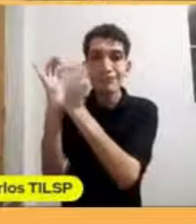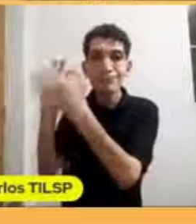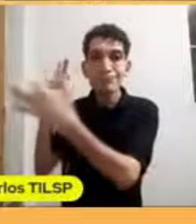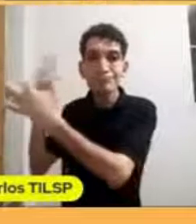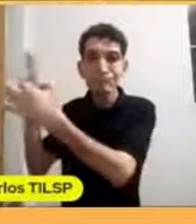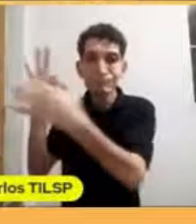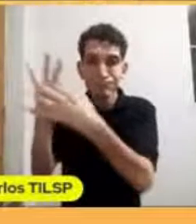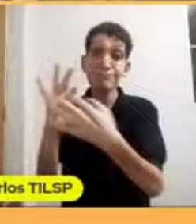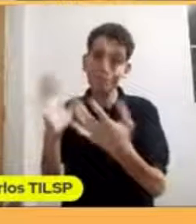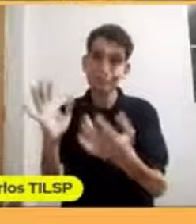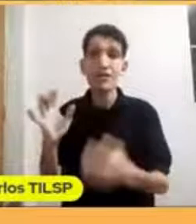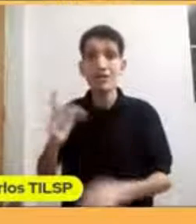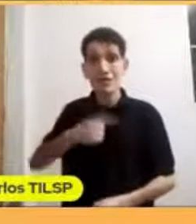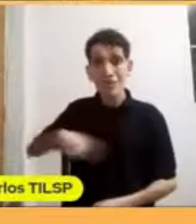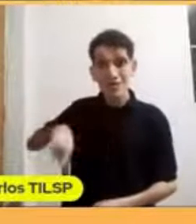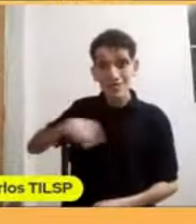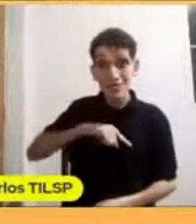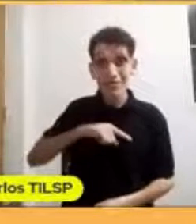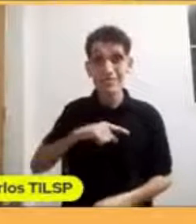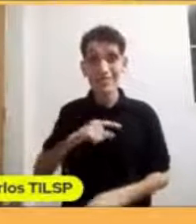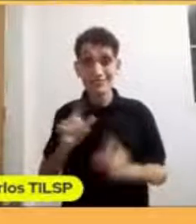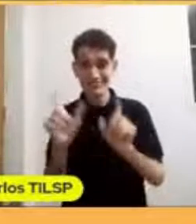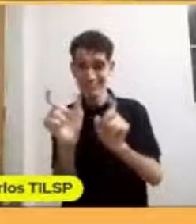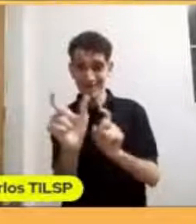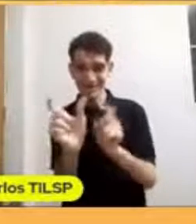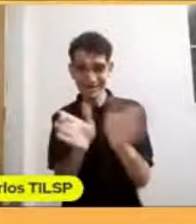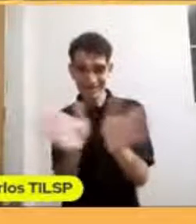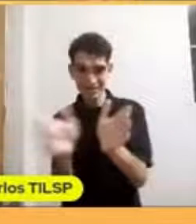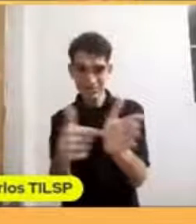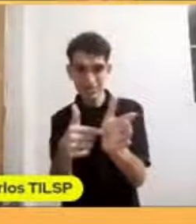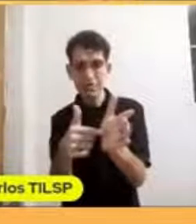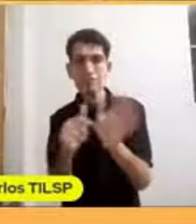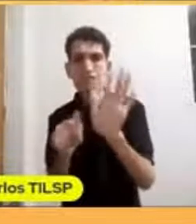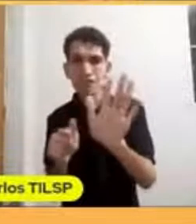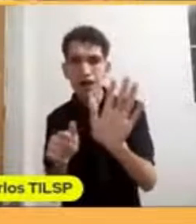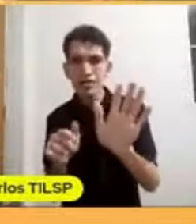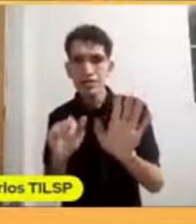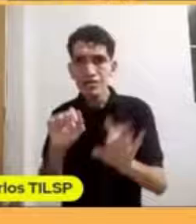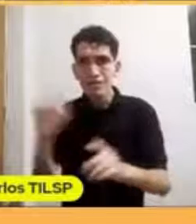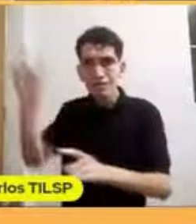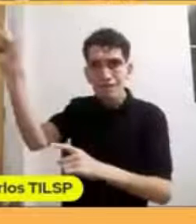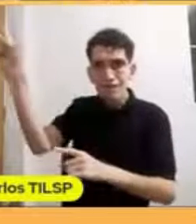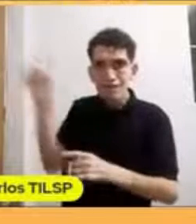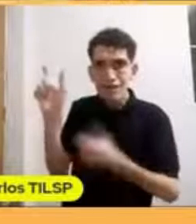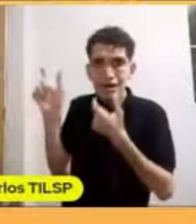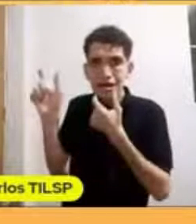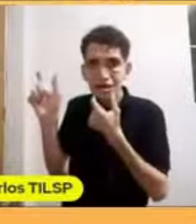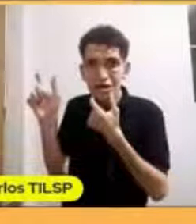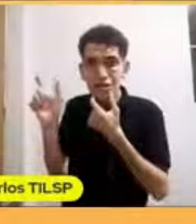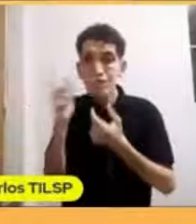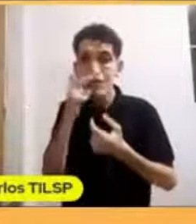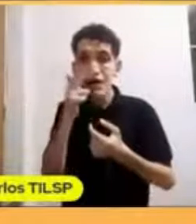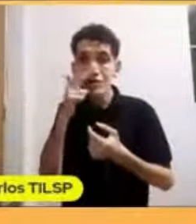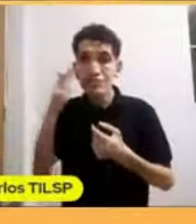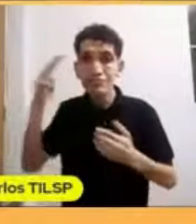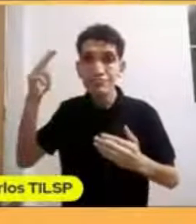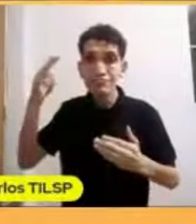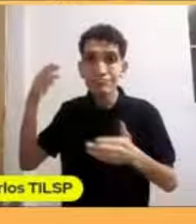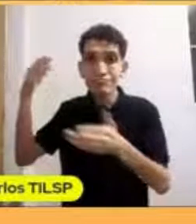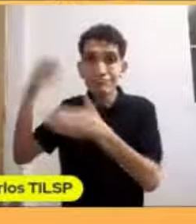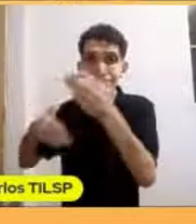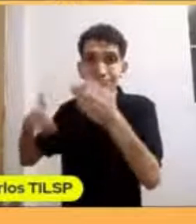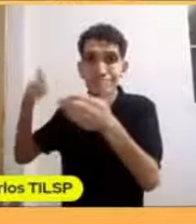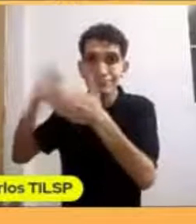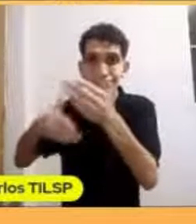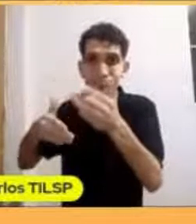objetiva, né? E quando a gente coloca uma palavra que é em inglês, a gente fala assim, mas ela não está acessível. Só que ela